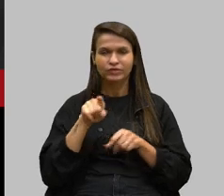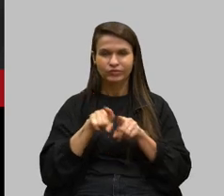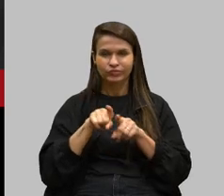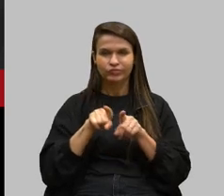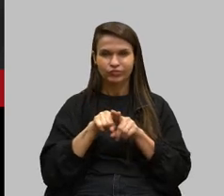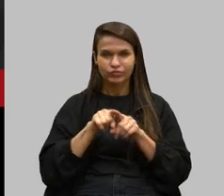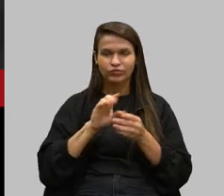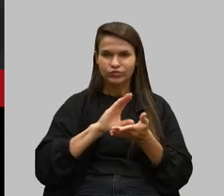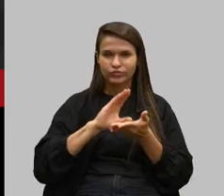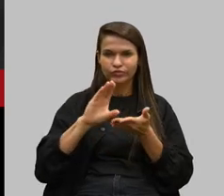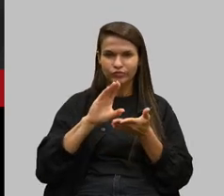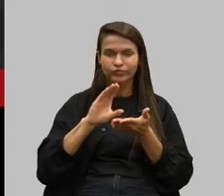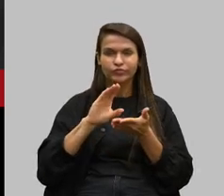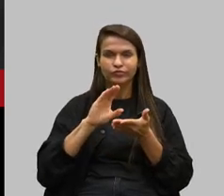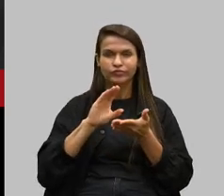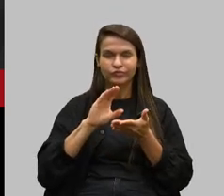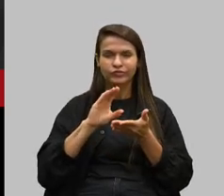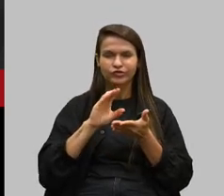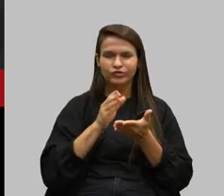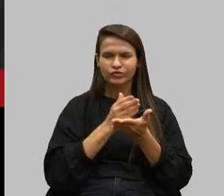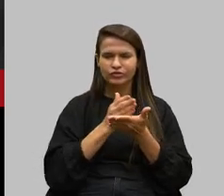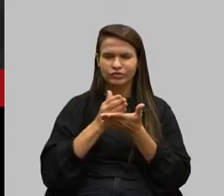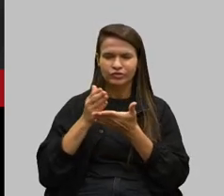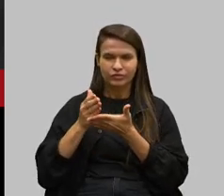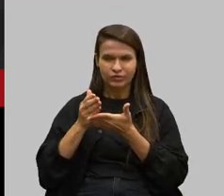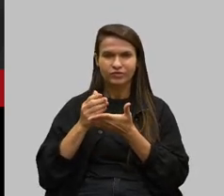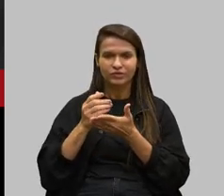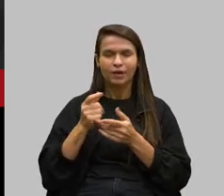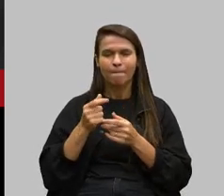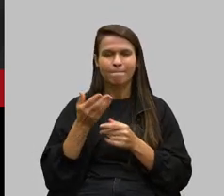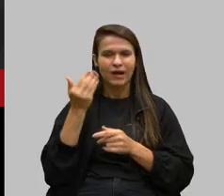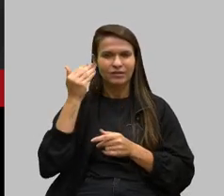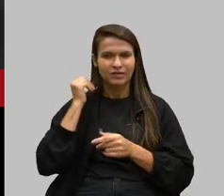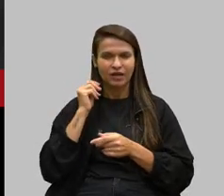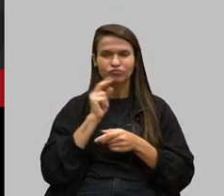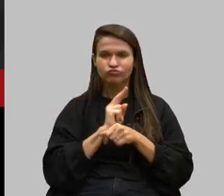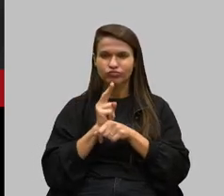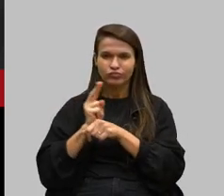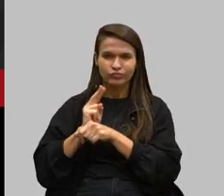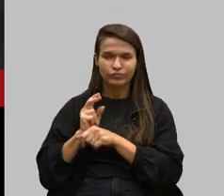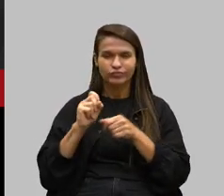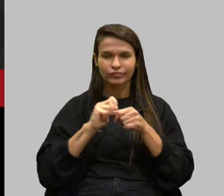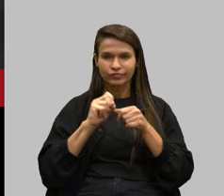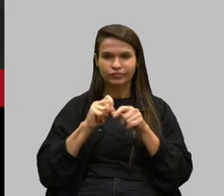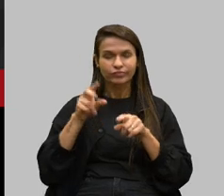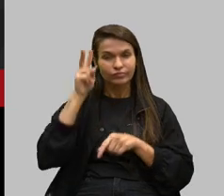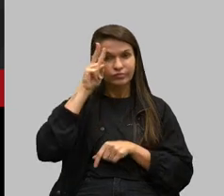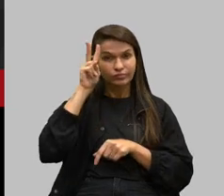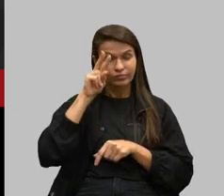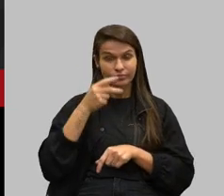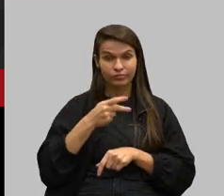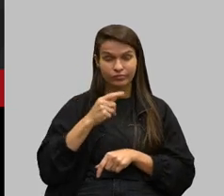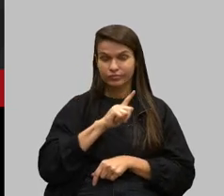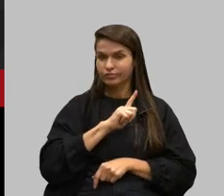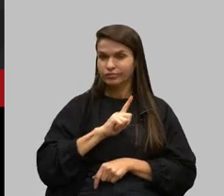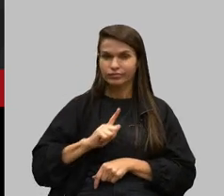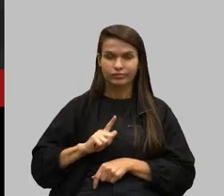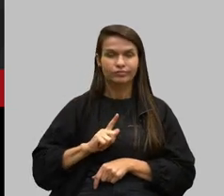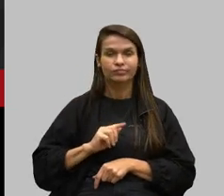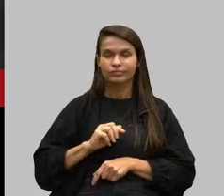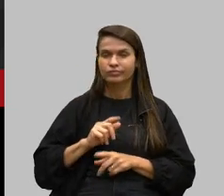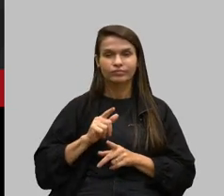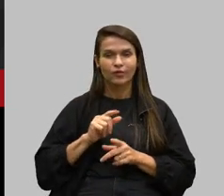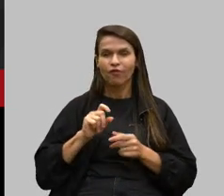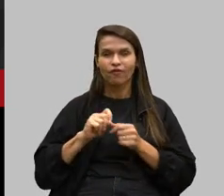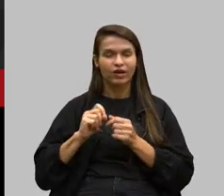operações de créditos passadas mas que nós que monitoramos e fazemos a execução delas Lembrando que este governo não mais faz